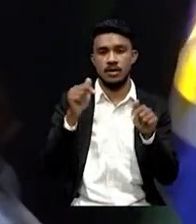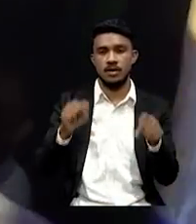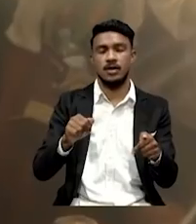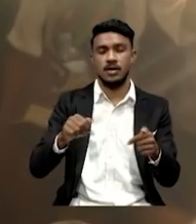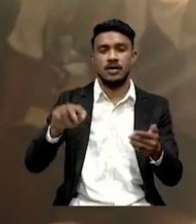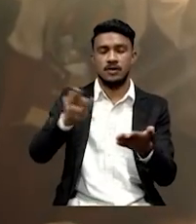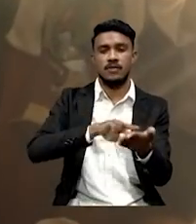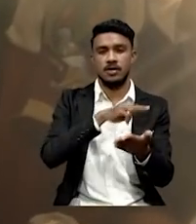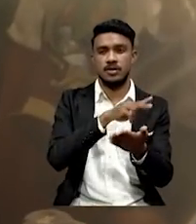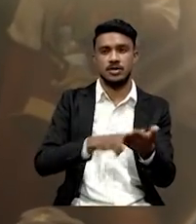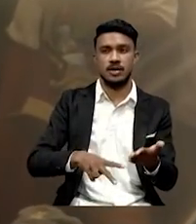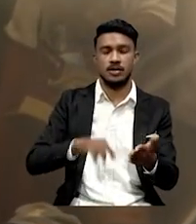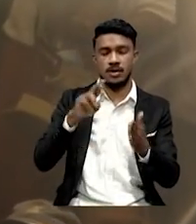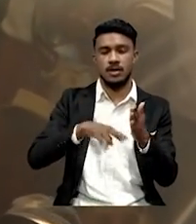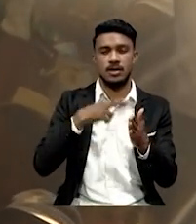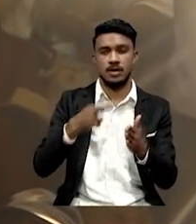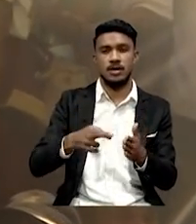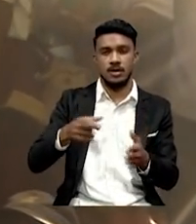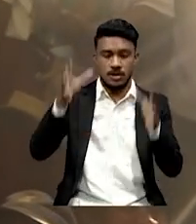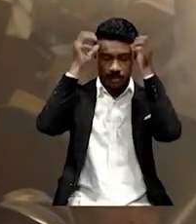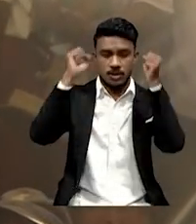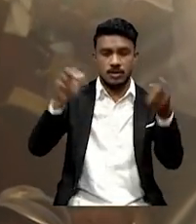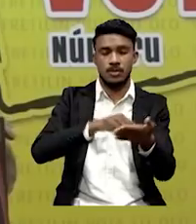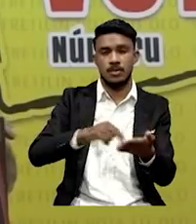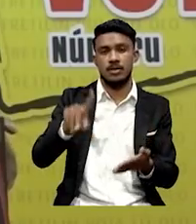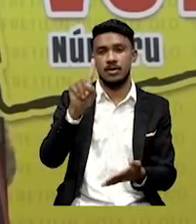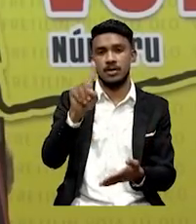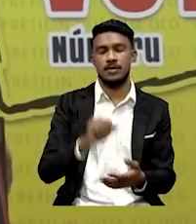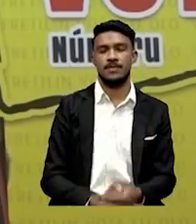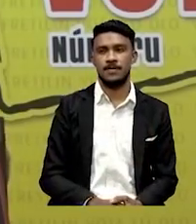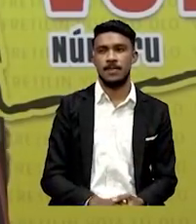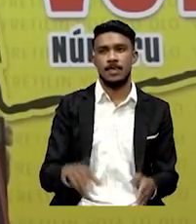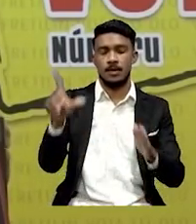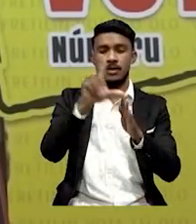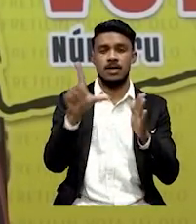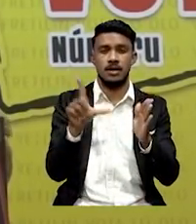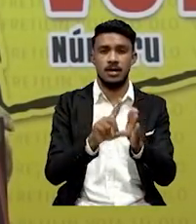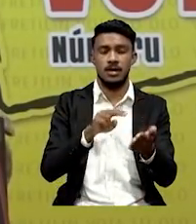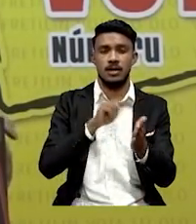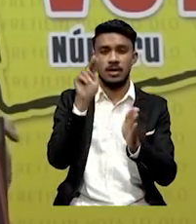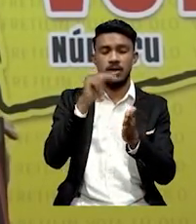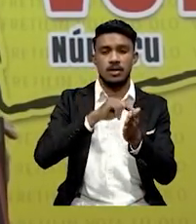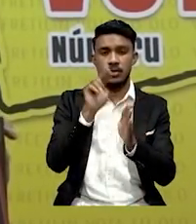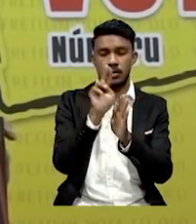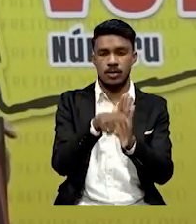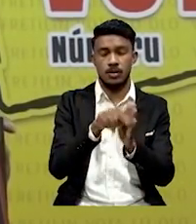de candidato presidente da República, o número sorteio IDAM. Lei número